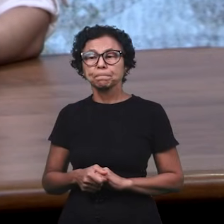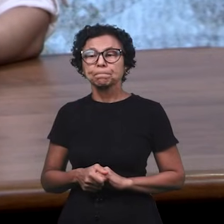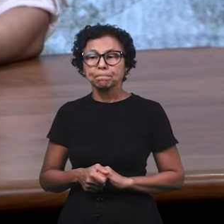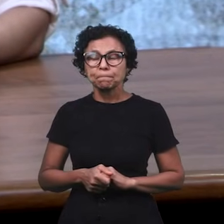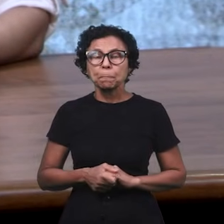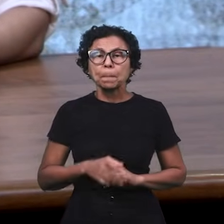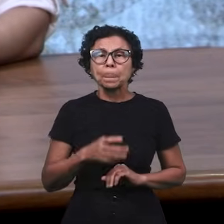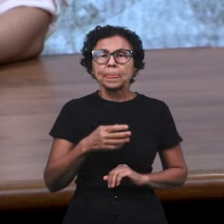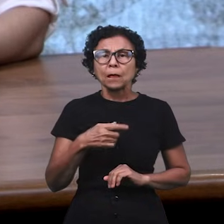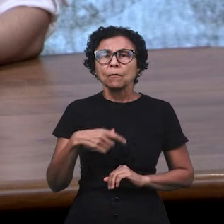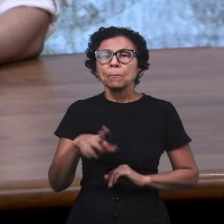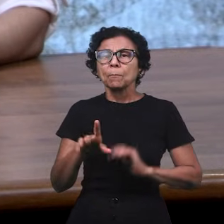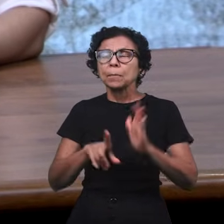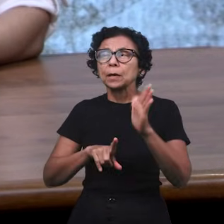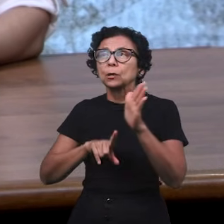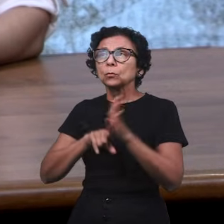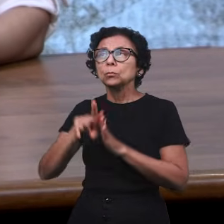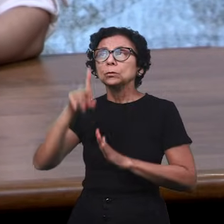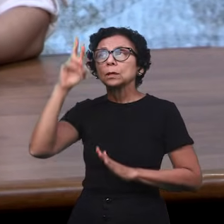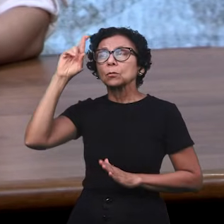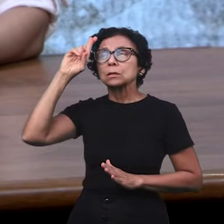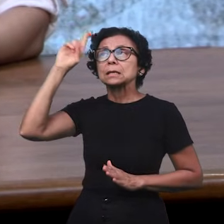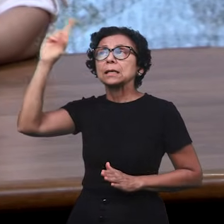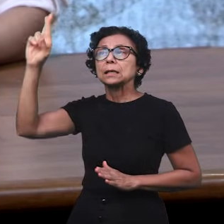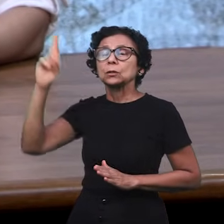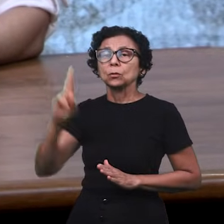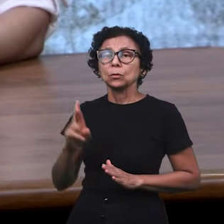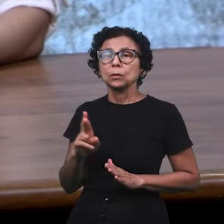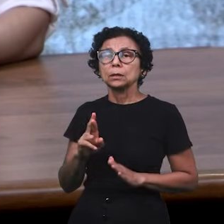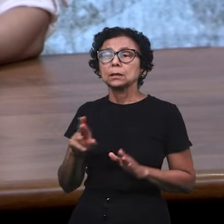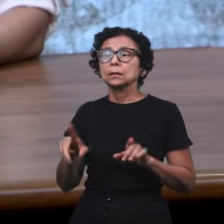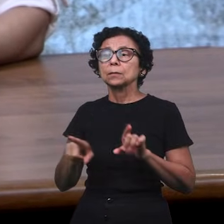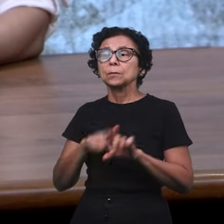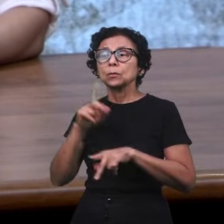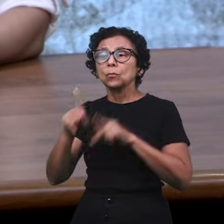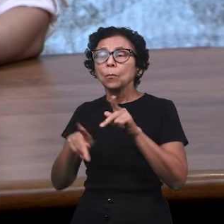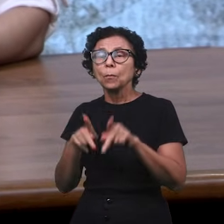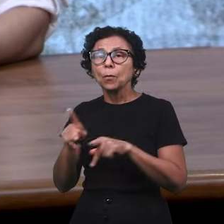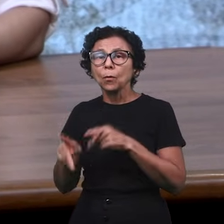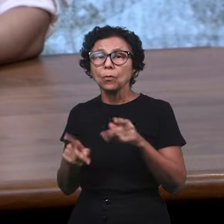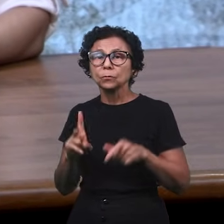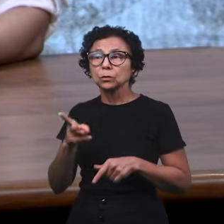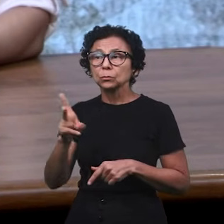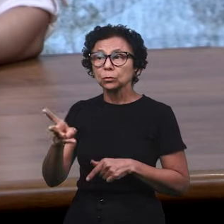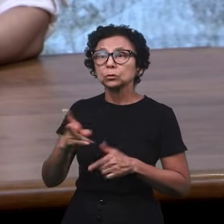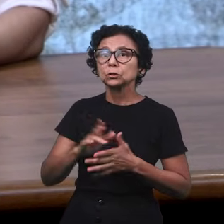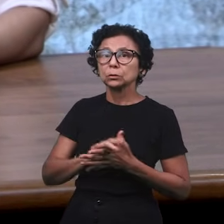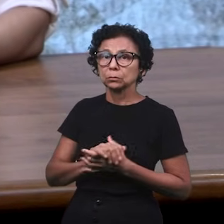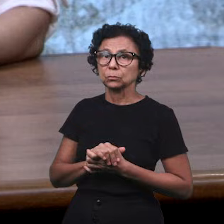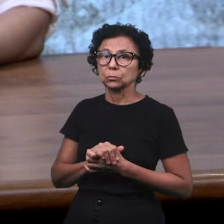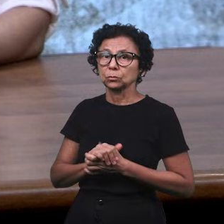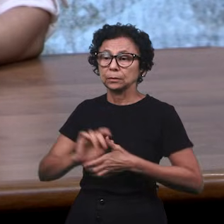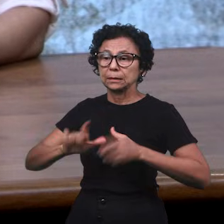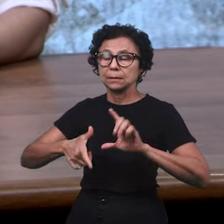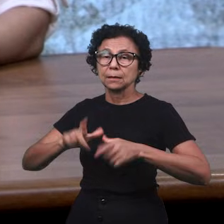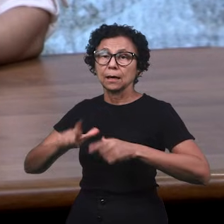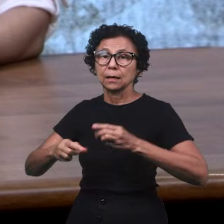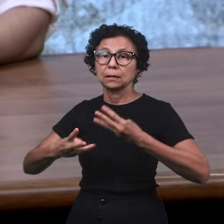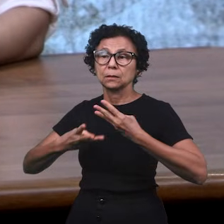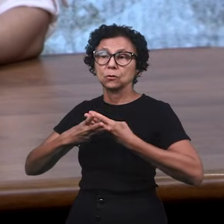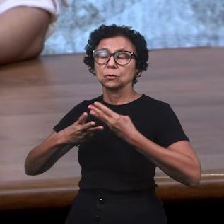e pelos que restam em Israel e em Judá, sobre as palavras deste livro que se